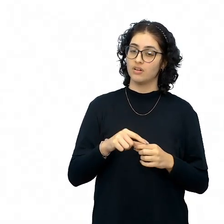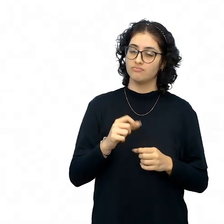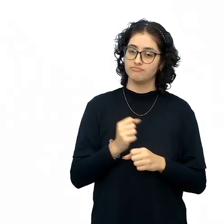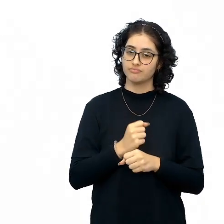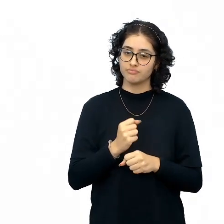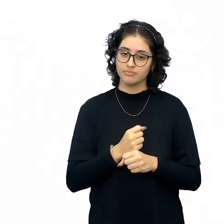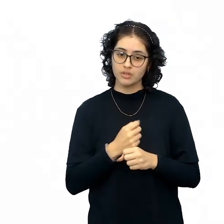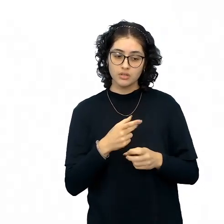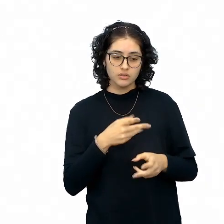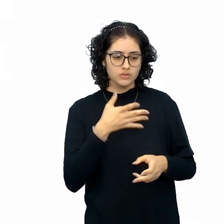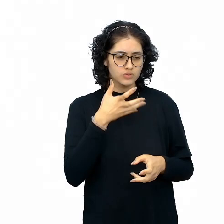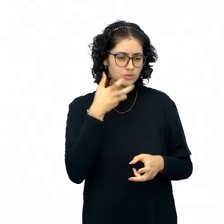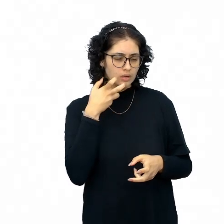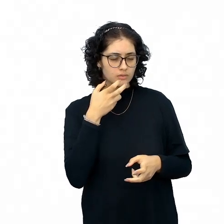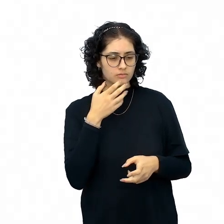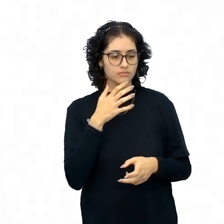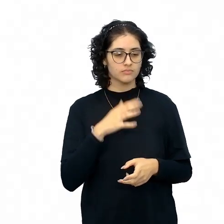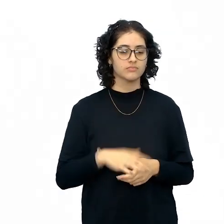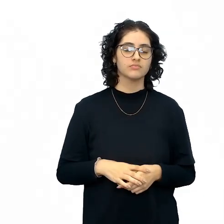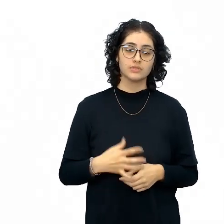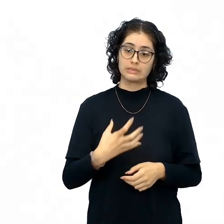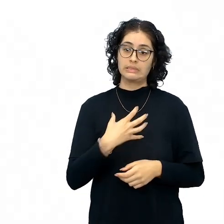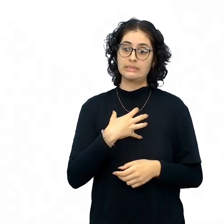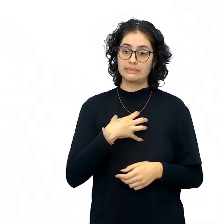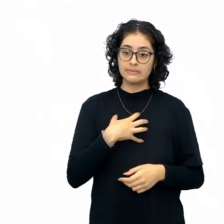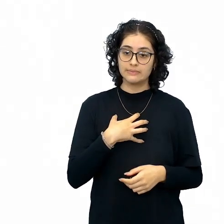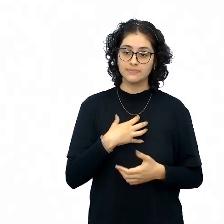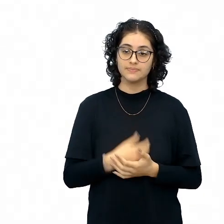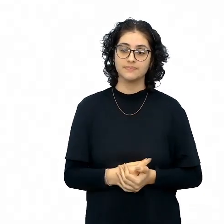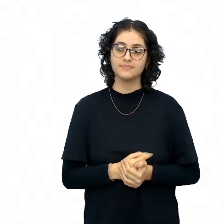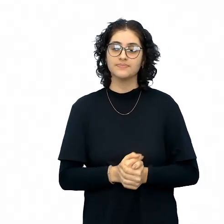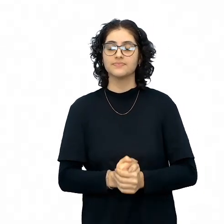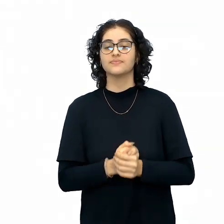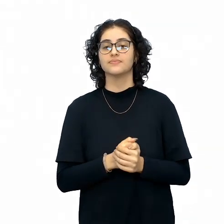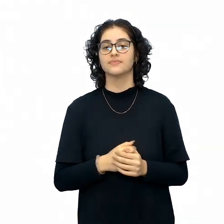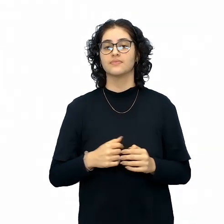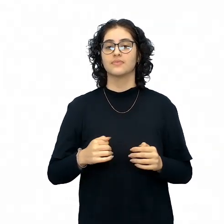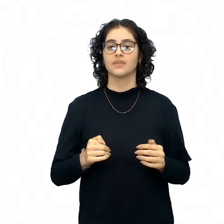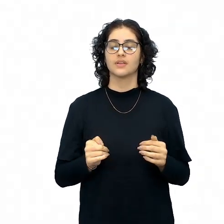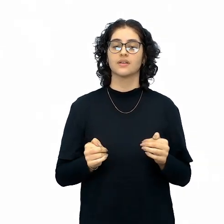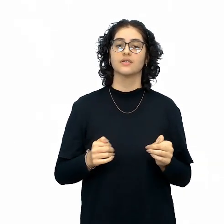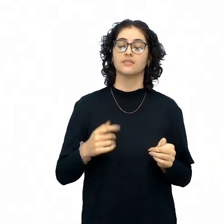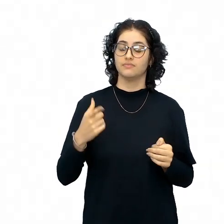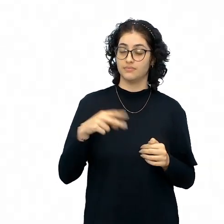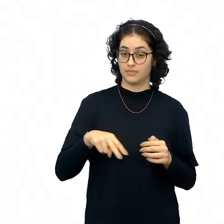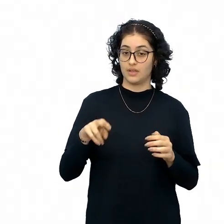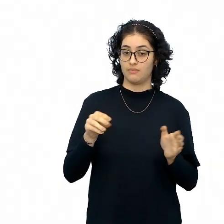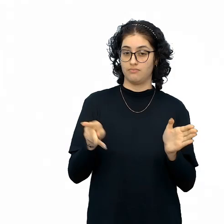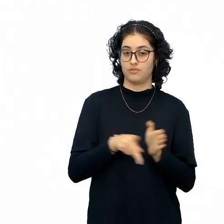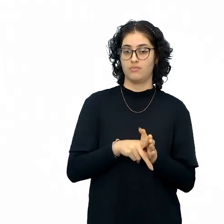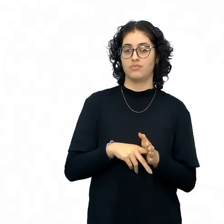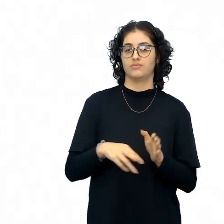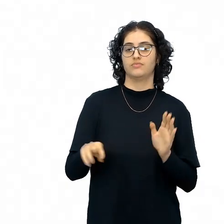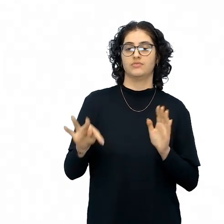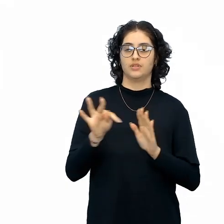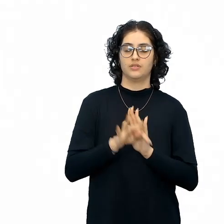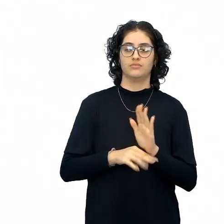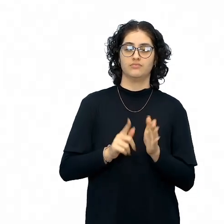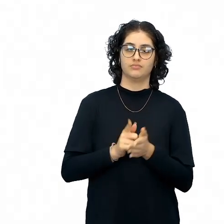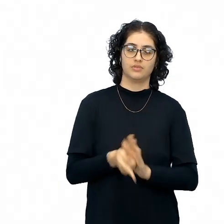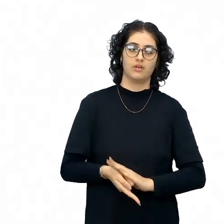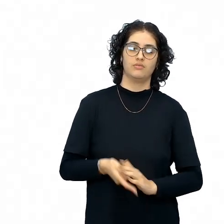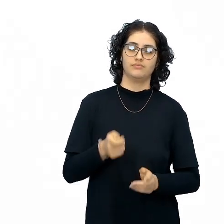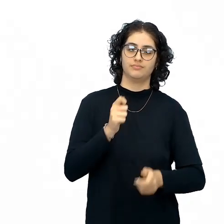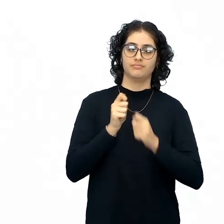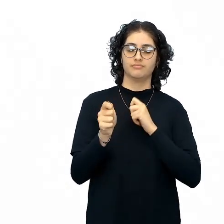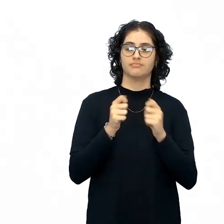partir desse texto que está relacionado ao gênero textual reportagem. Promova oportunidades,